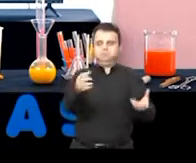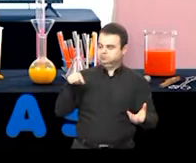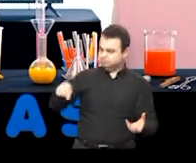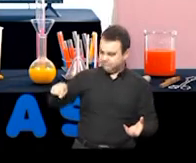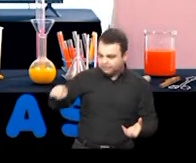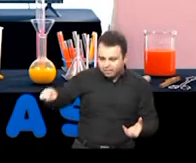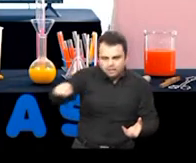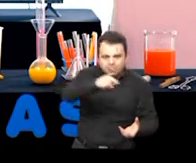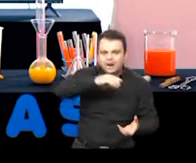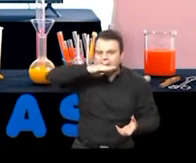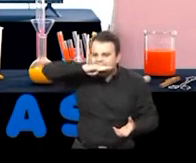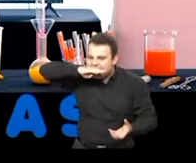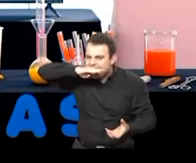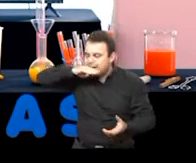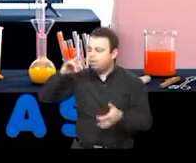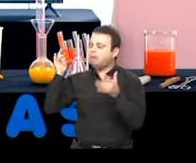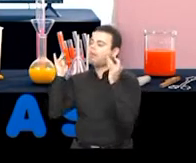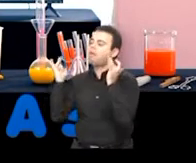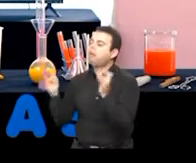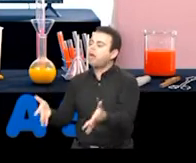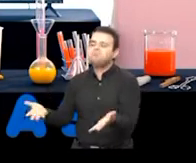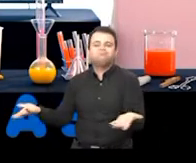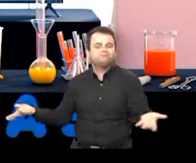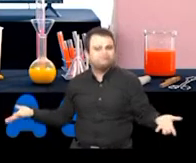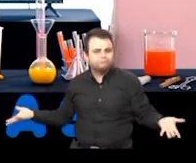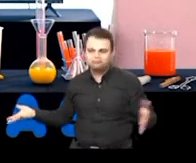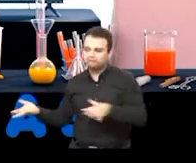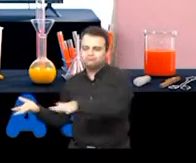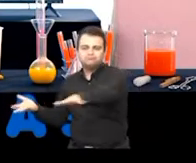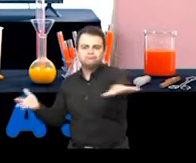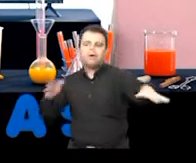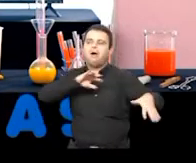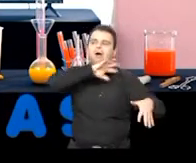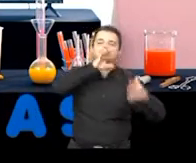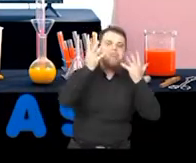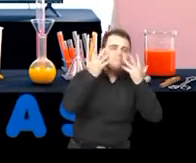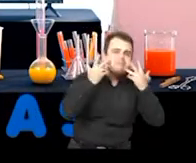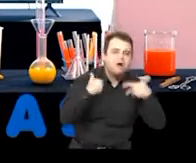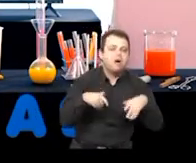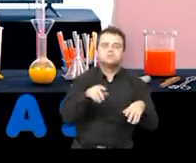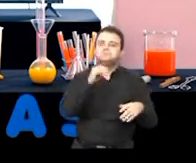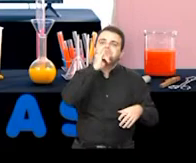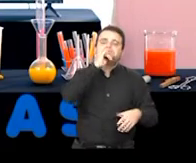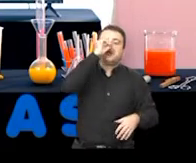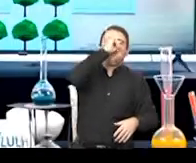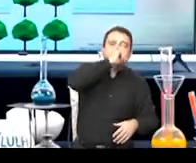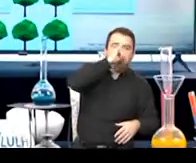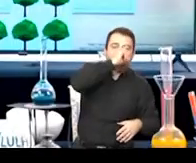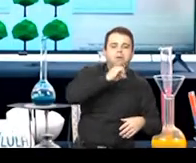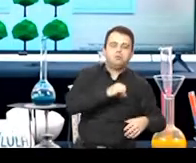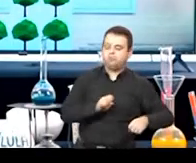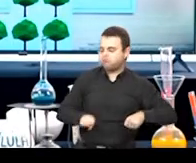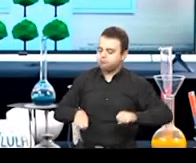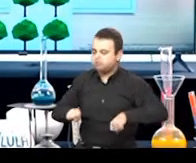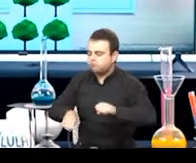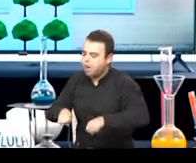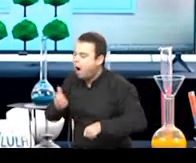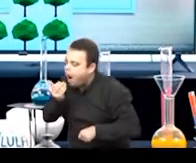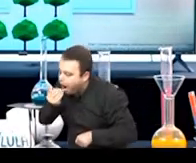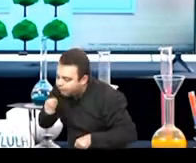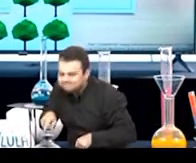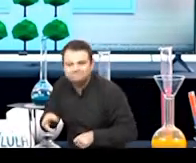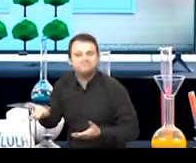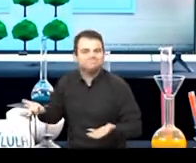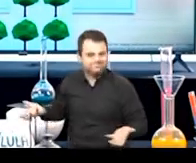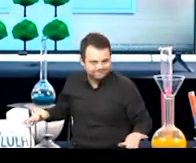manga. Só que elas ficavam, nesse caso, expostas a outros animais ali da região, como os porcos. Então, o morcego